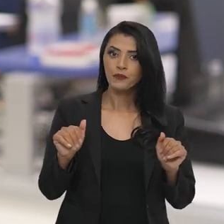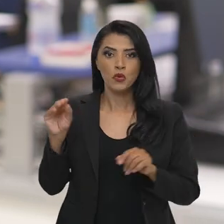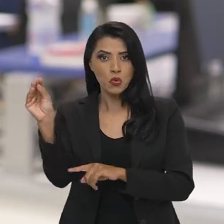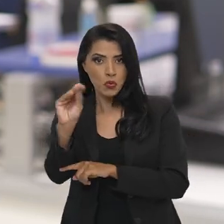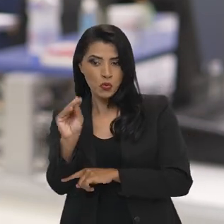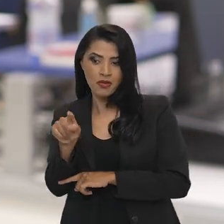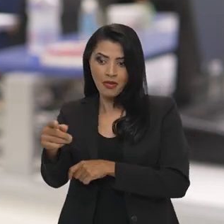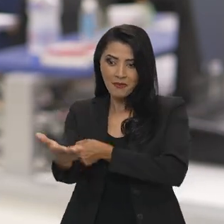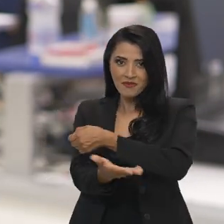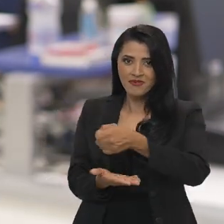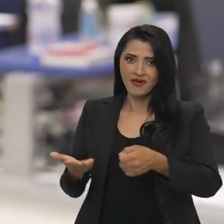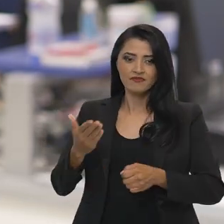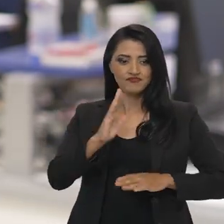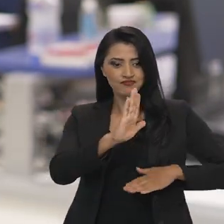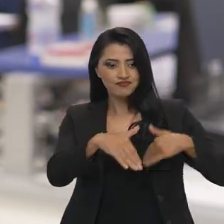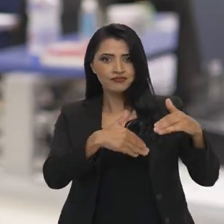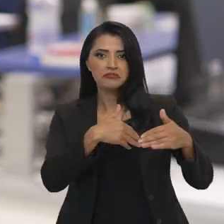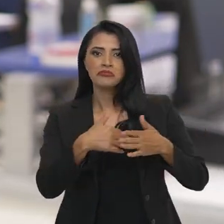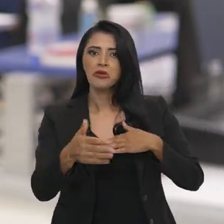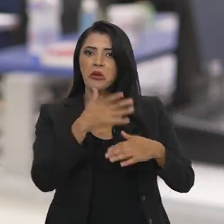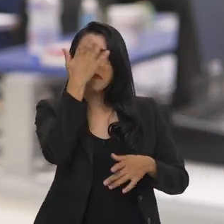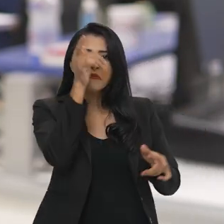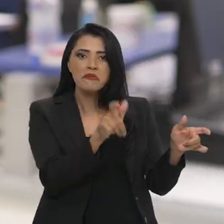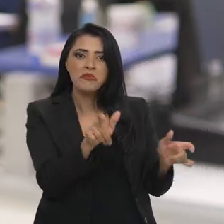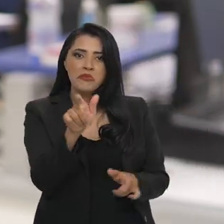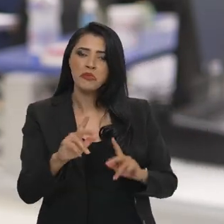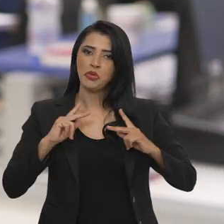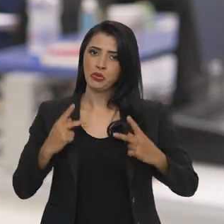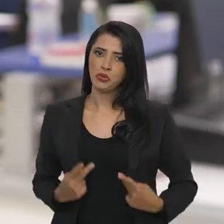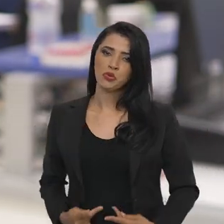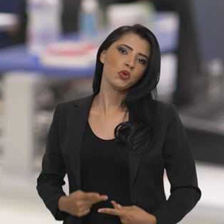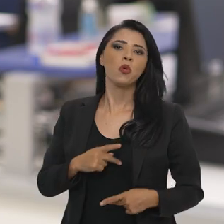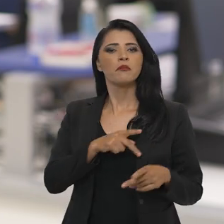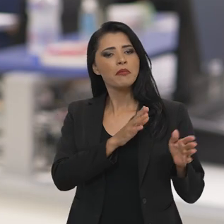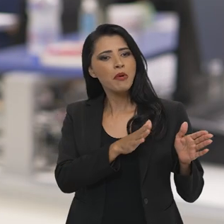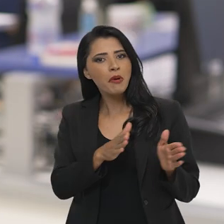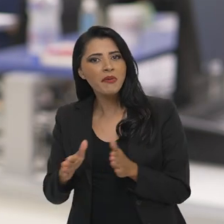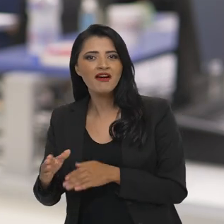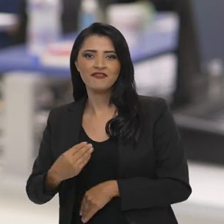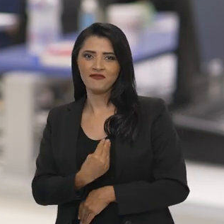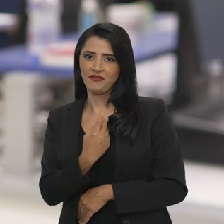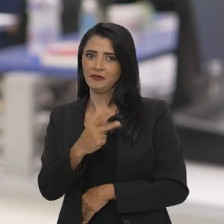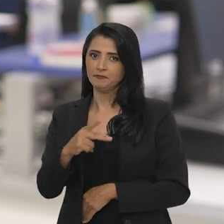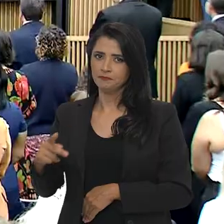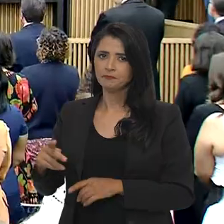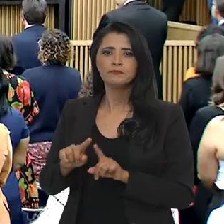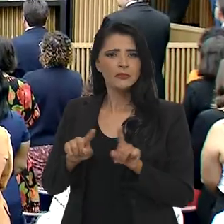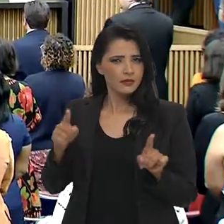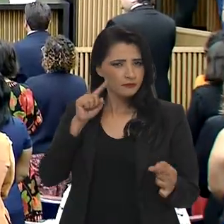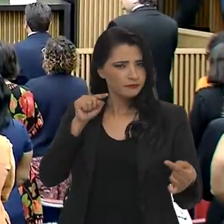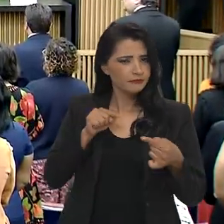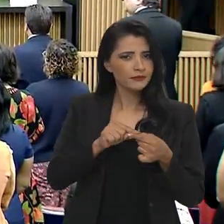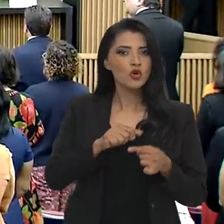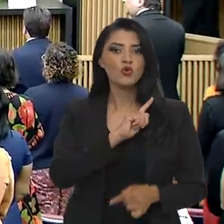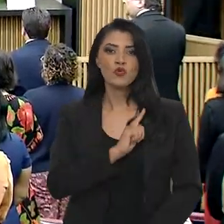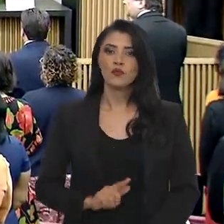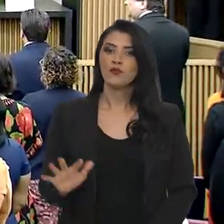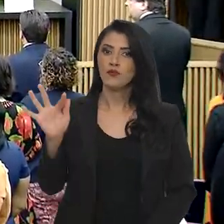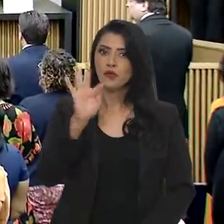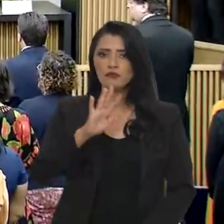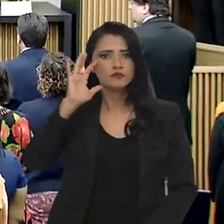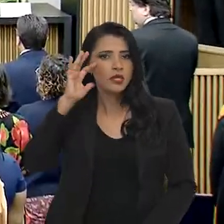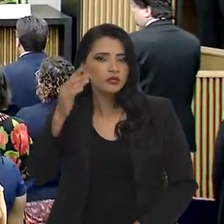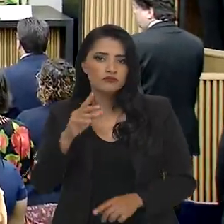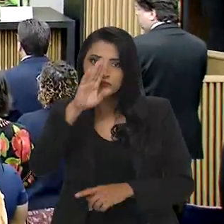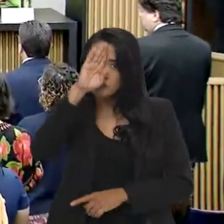Olá! O cuidado é a base para o desenvolvimento de qualquer ser humano em todas as fases da vida. Reconhecendo isso, o governo